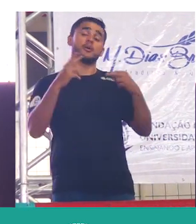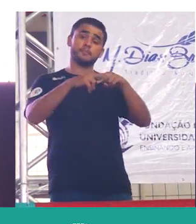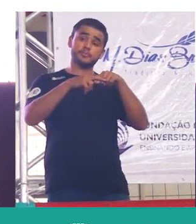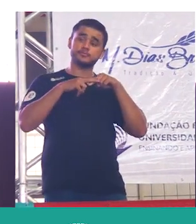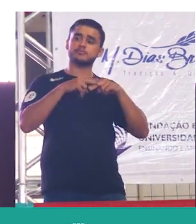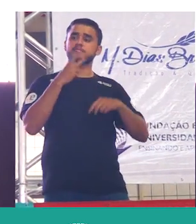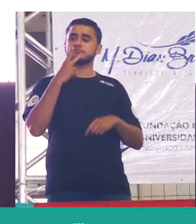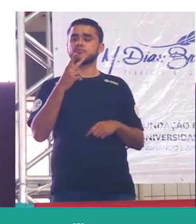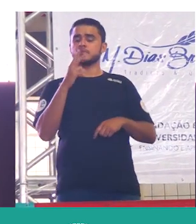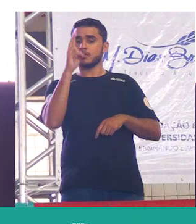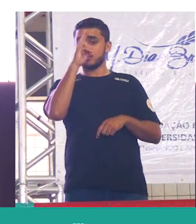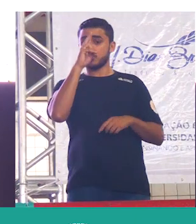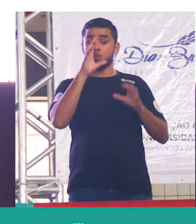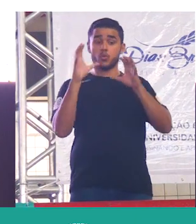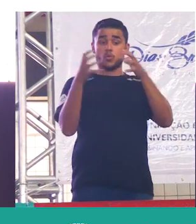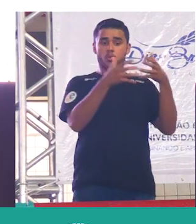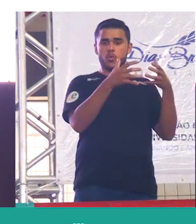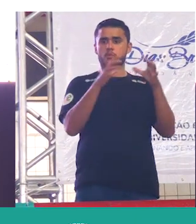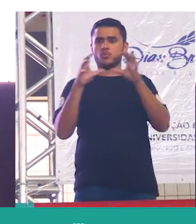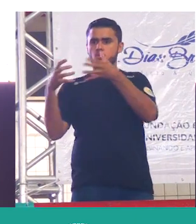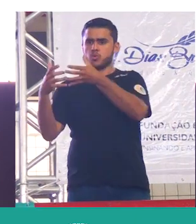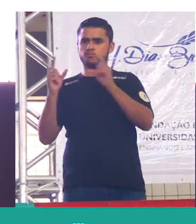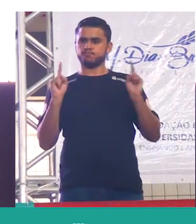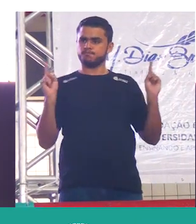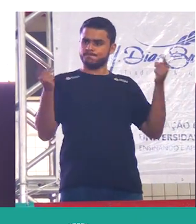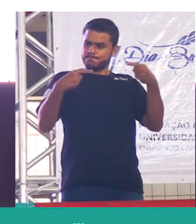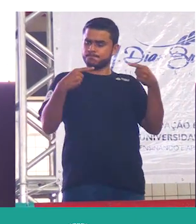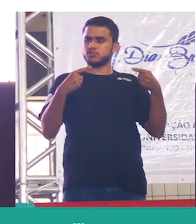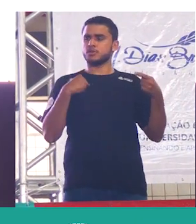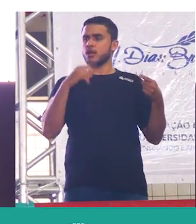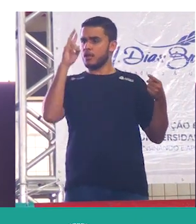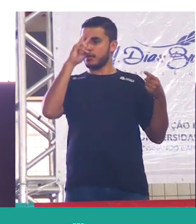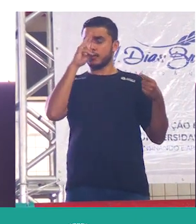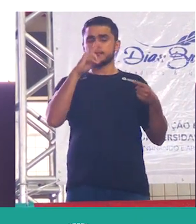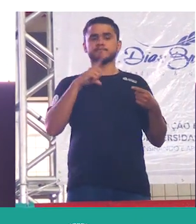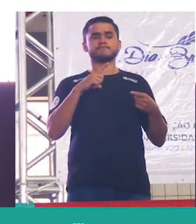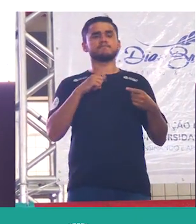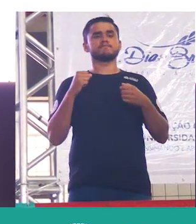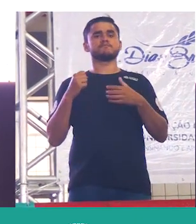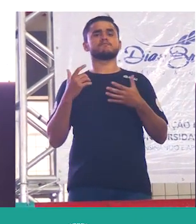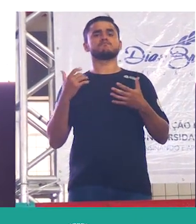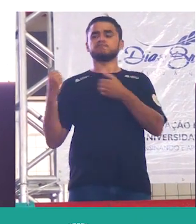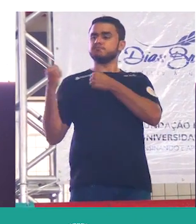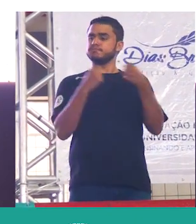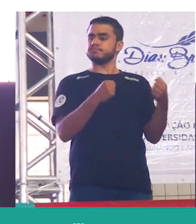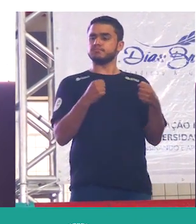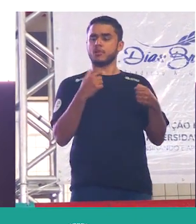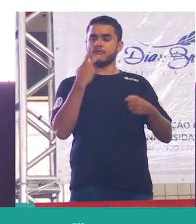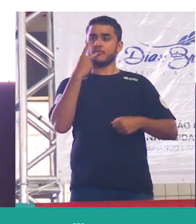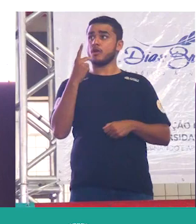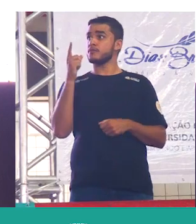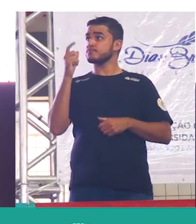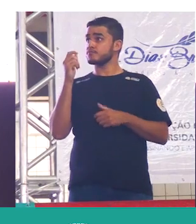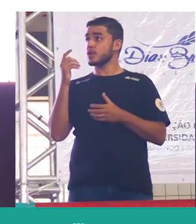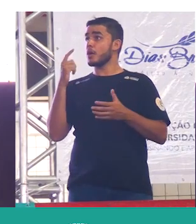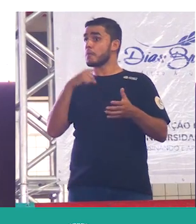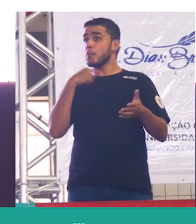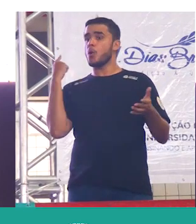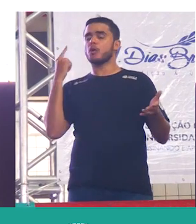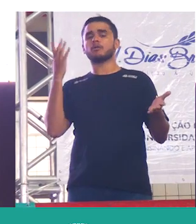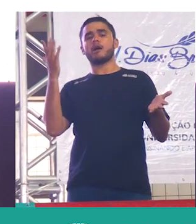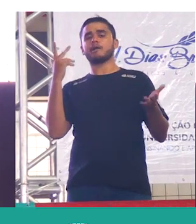pessoal, os grupos políticos que esperavam chegar ao poder com a saída do Vargas, talvez